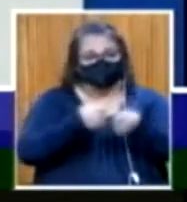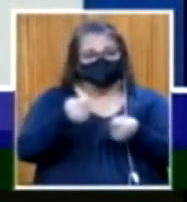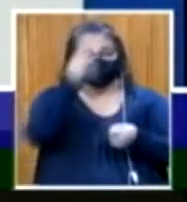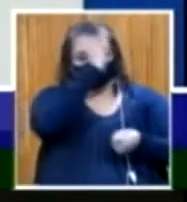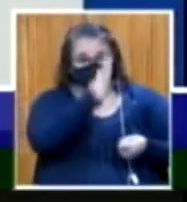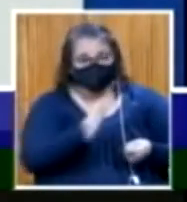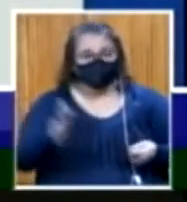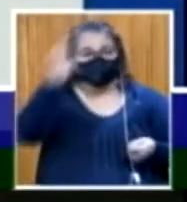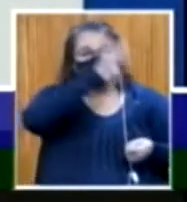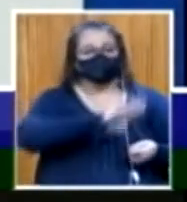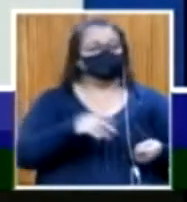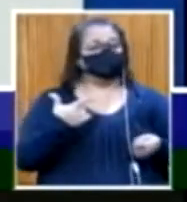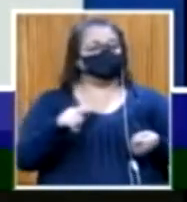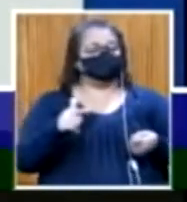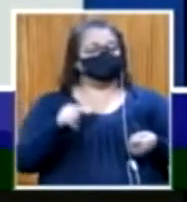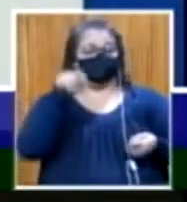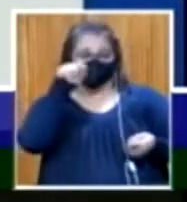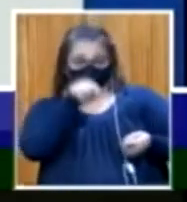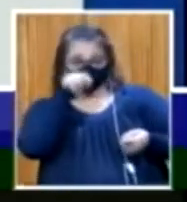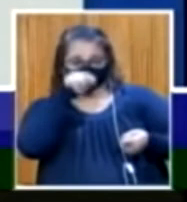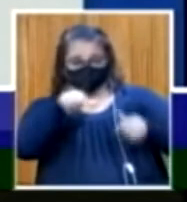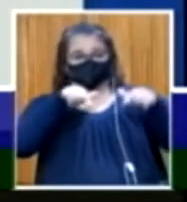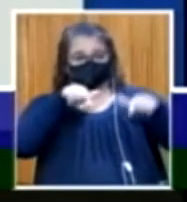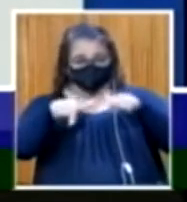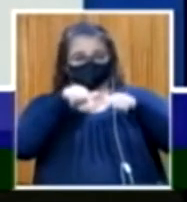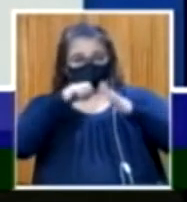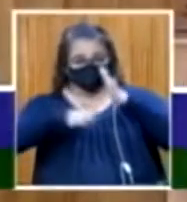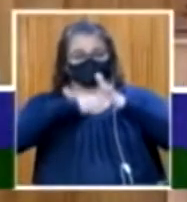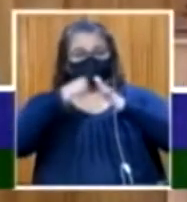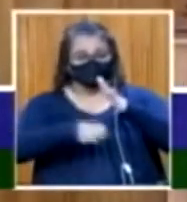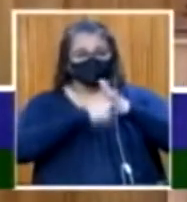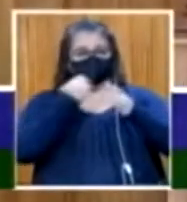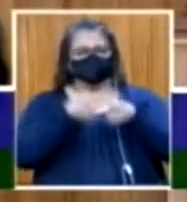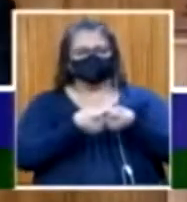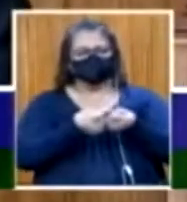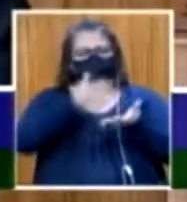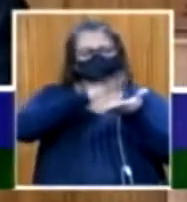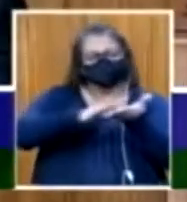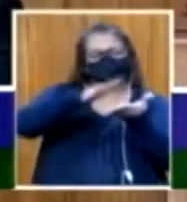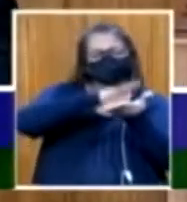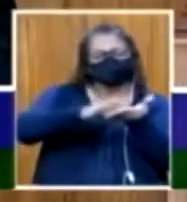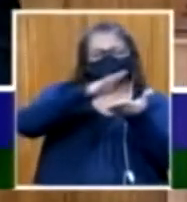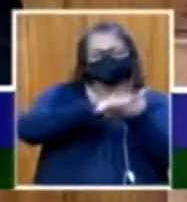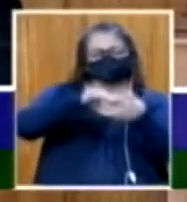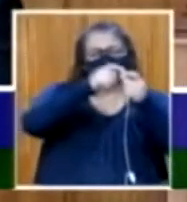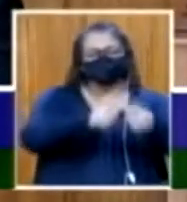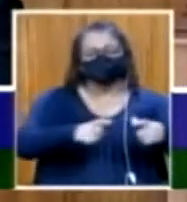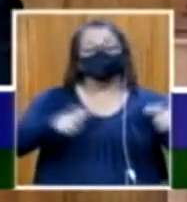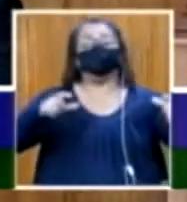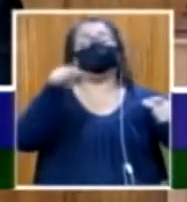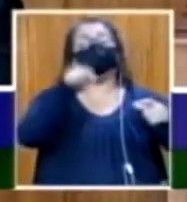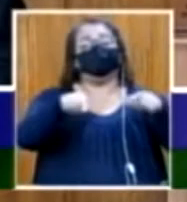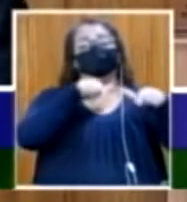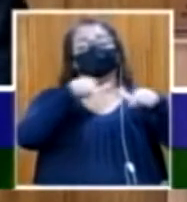mais, esse profissional vai trazer esse custo para o aumento do custo do serviço